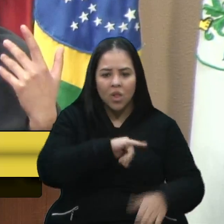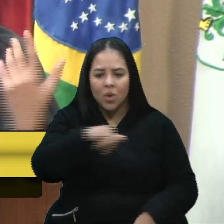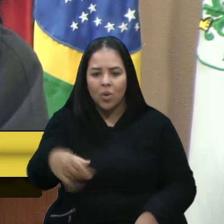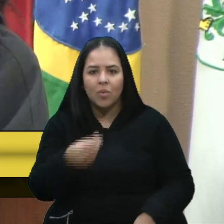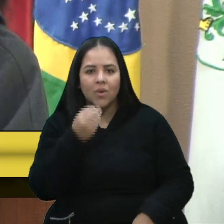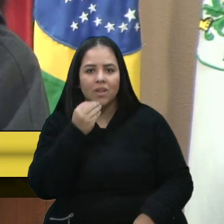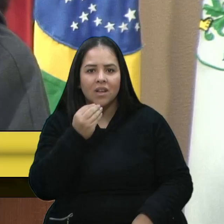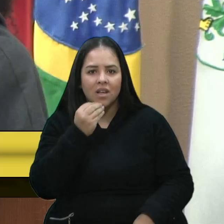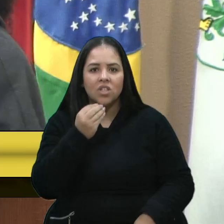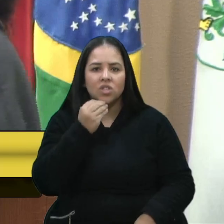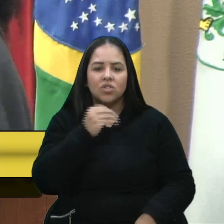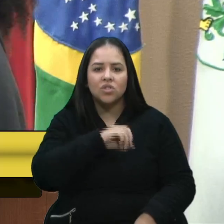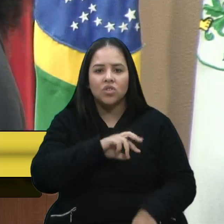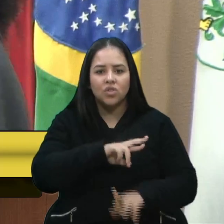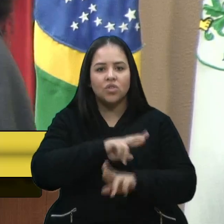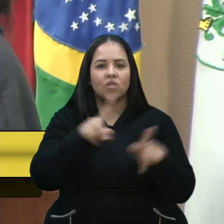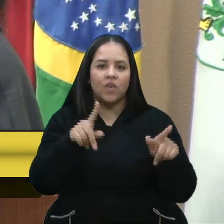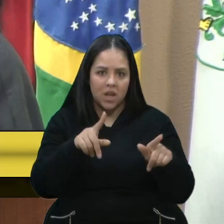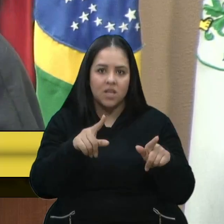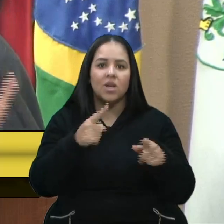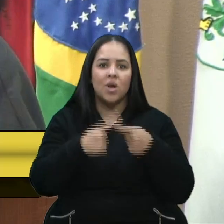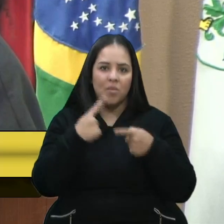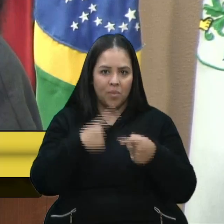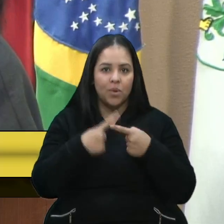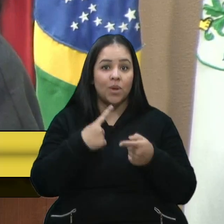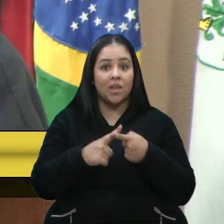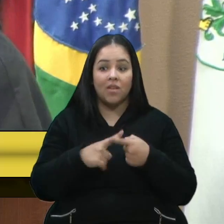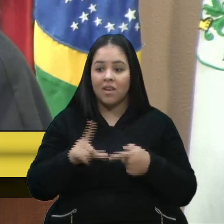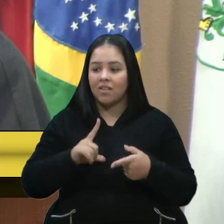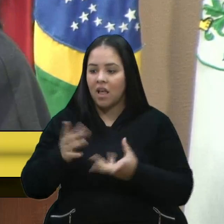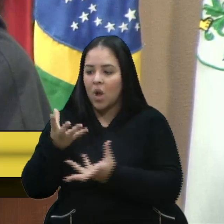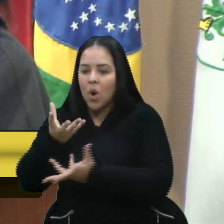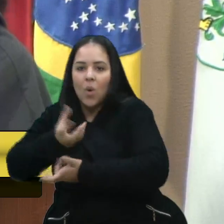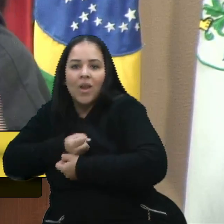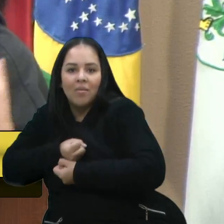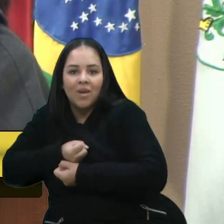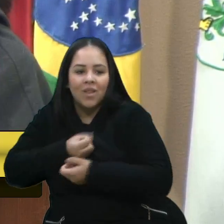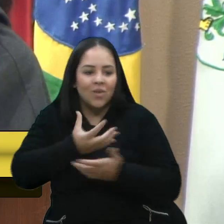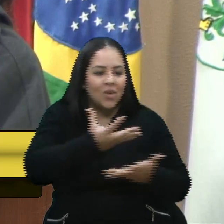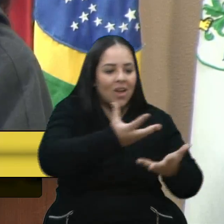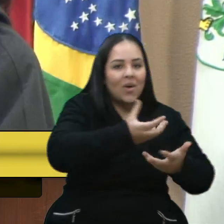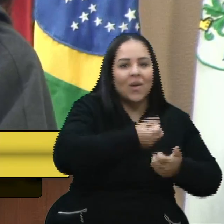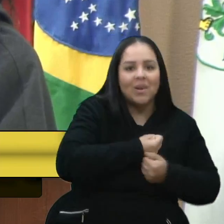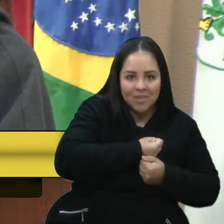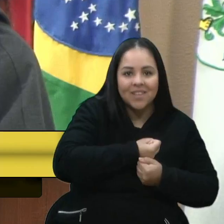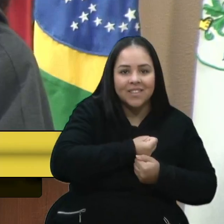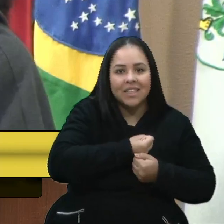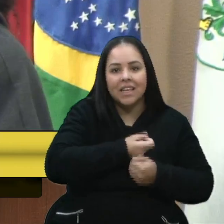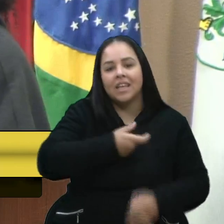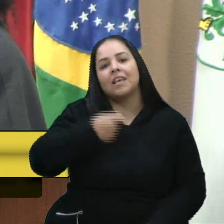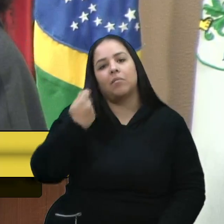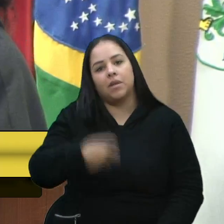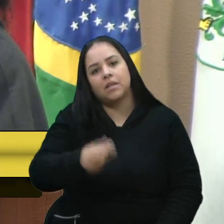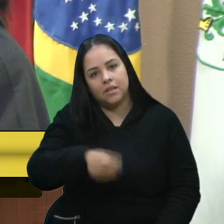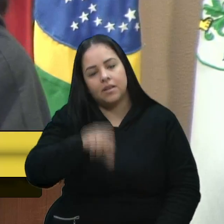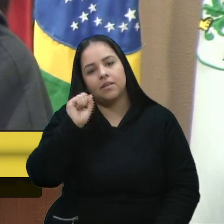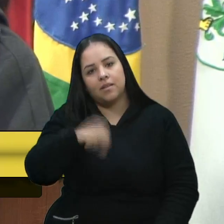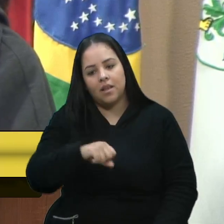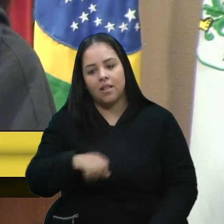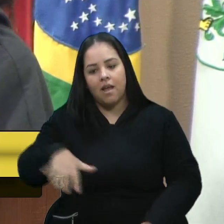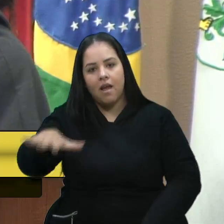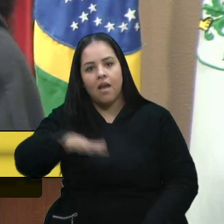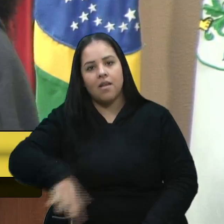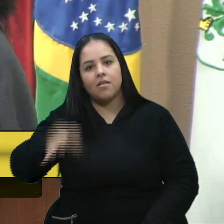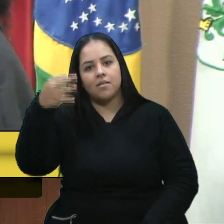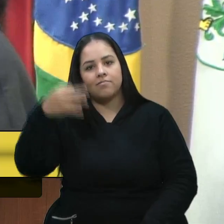oportunidades diferentes. O acolhimento ele vai vir de um lado ou de outro. Então, que o acolhimento seja do lado certo, que seja